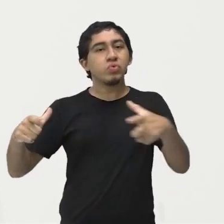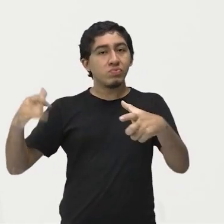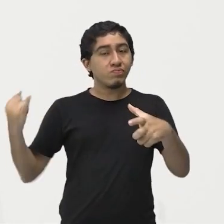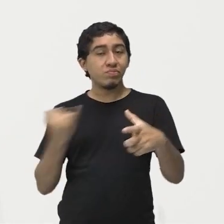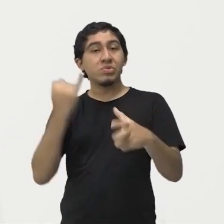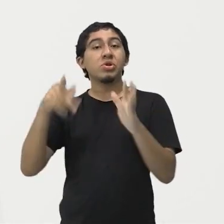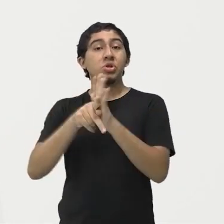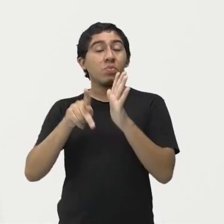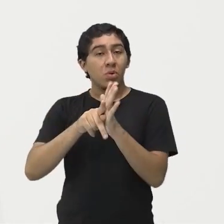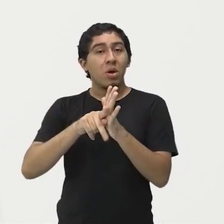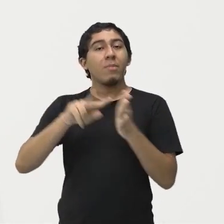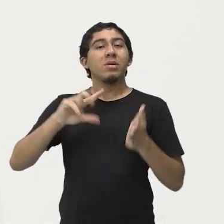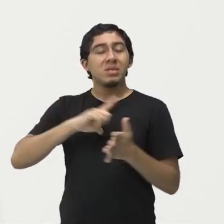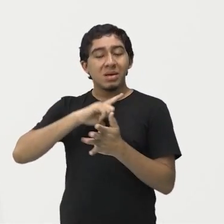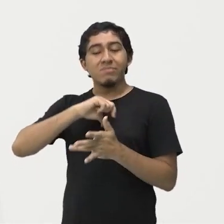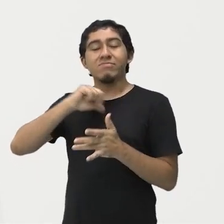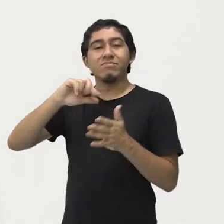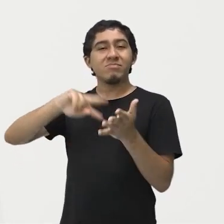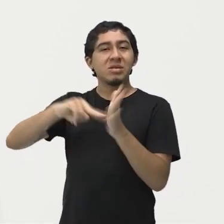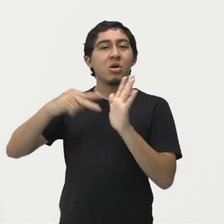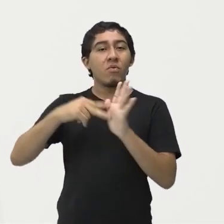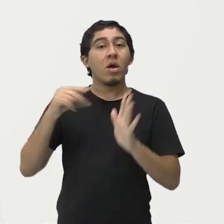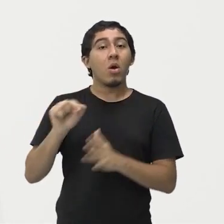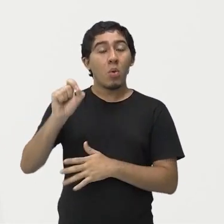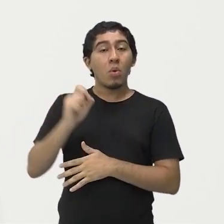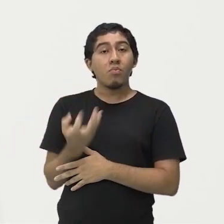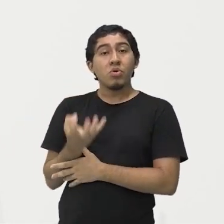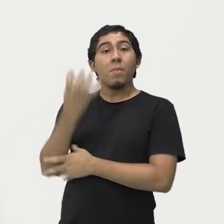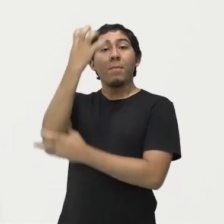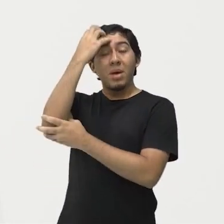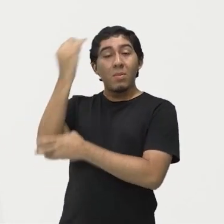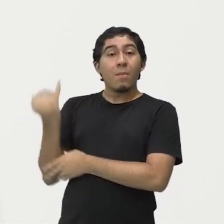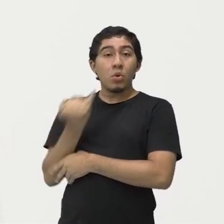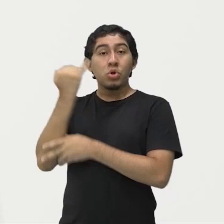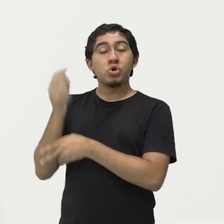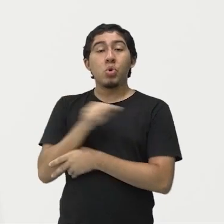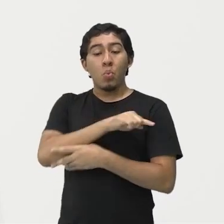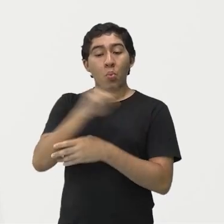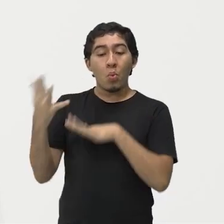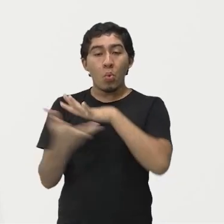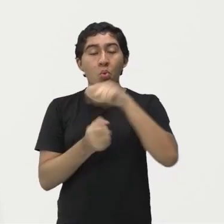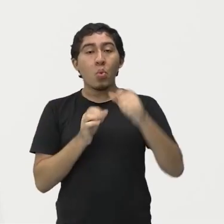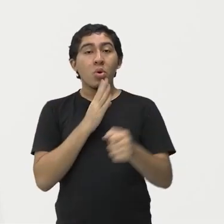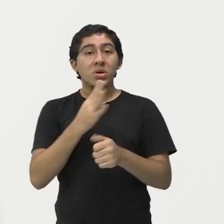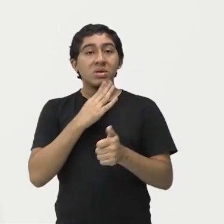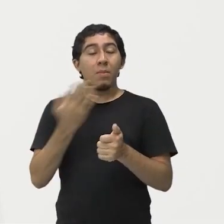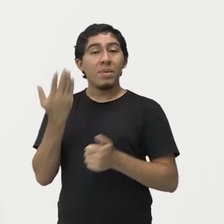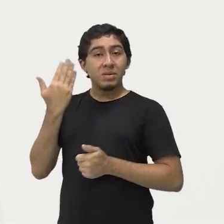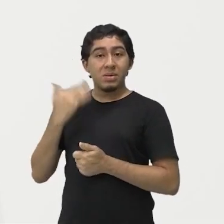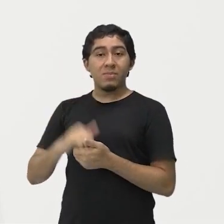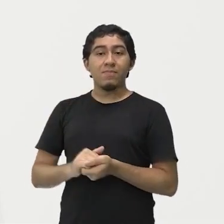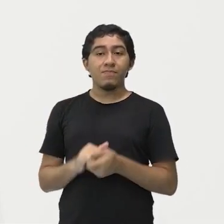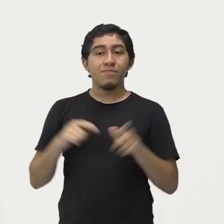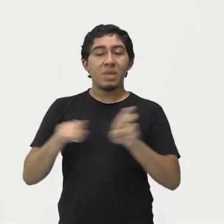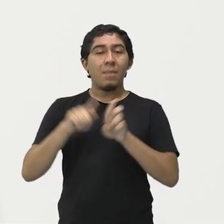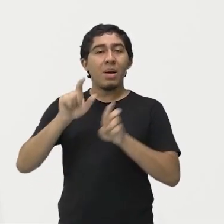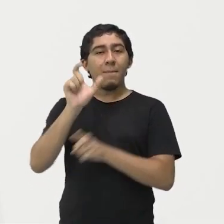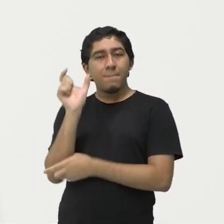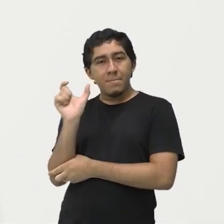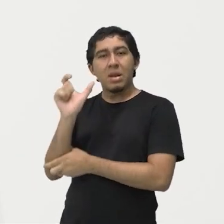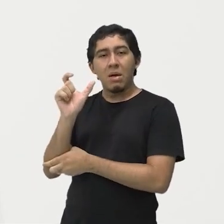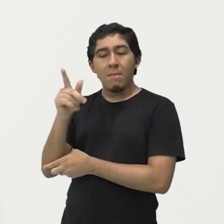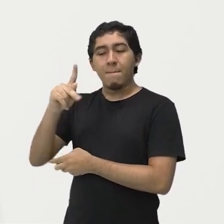impérios que o mundo conheceu no mundo antigo. O termo, que está em latim idioma oficial de Roma,